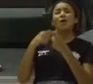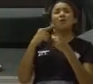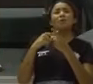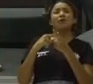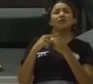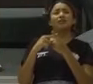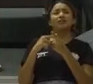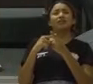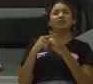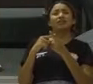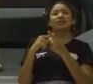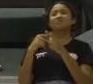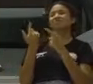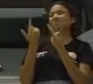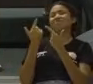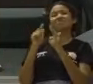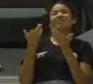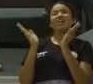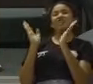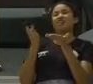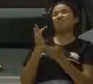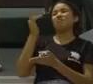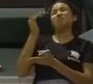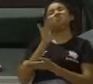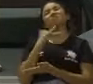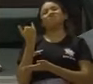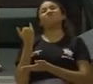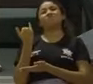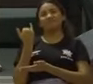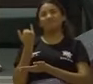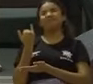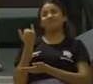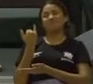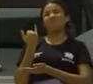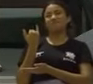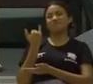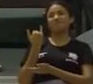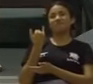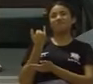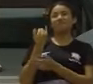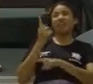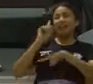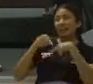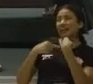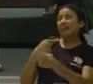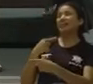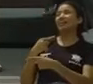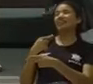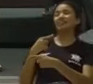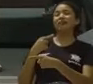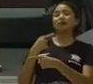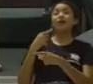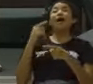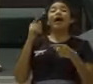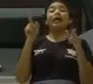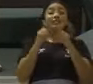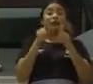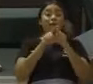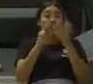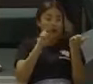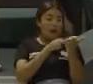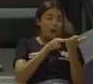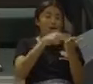paliativo, ele vai ver os filhos, e deixou-me 2 filhos, um de 4 anos e um de